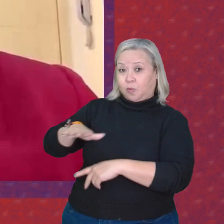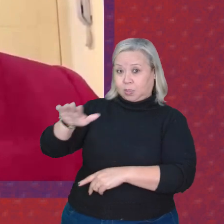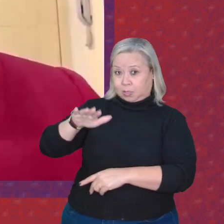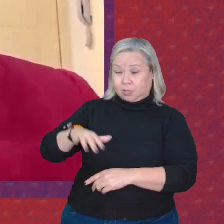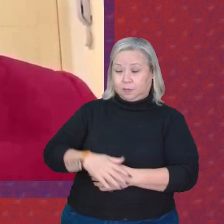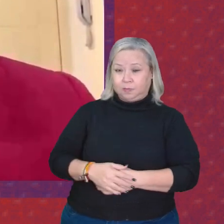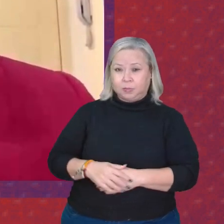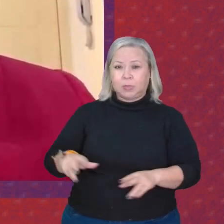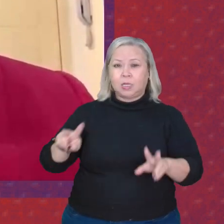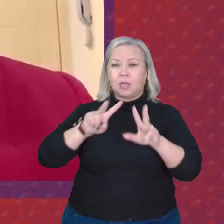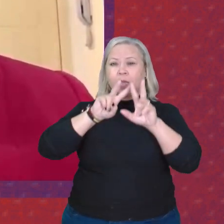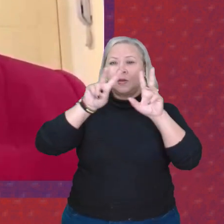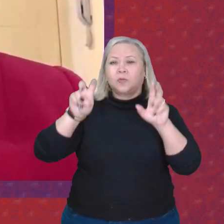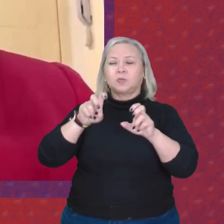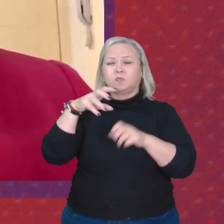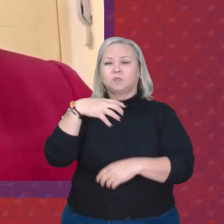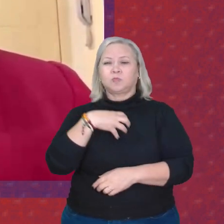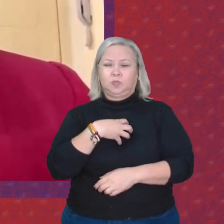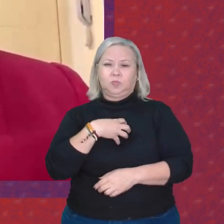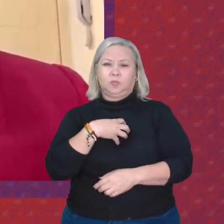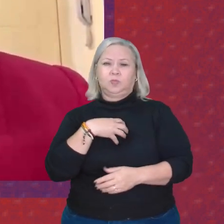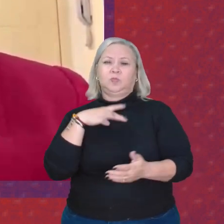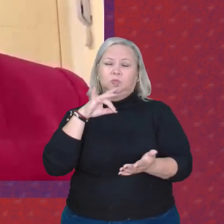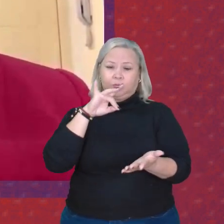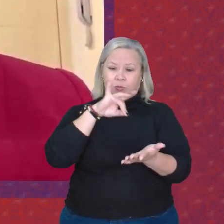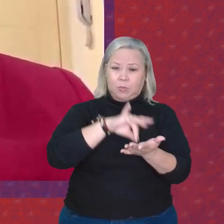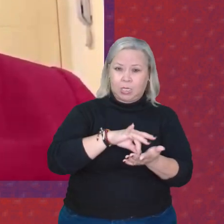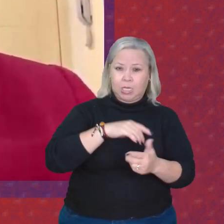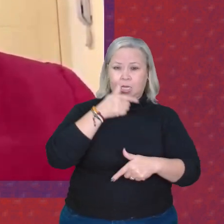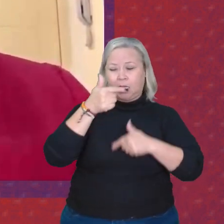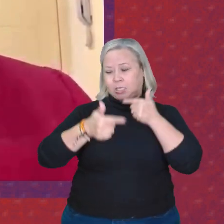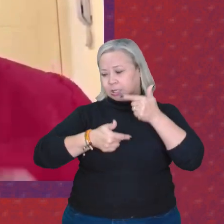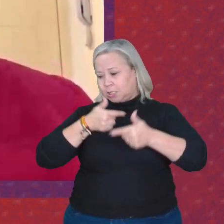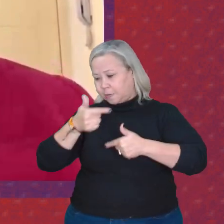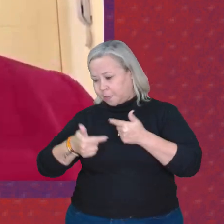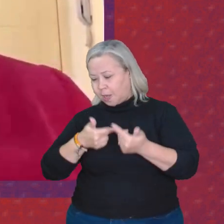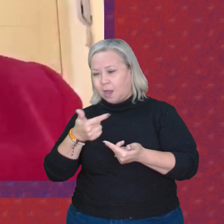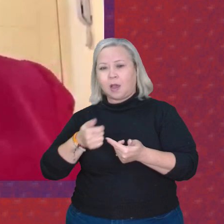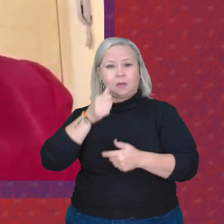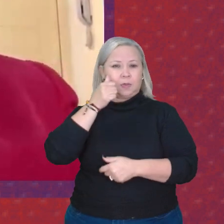né, todas as situações, trabalho, né,